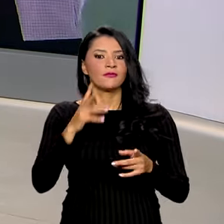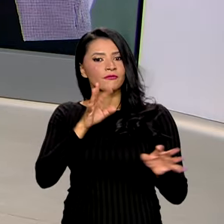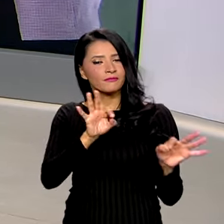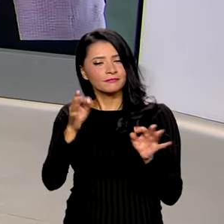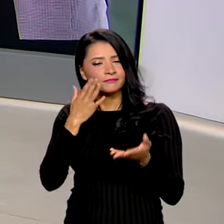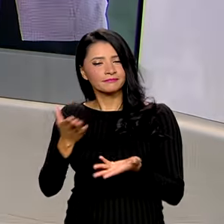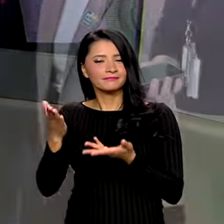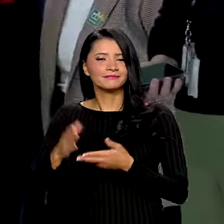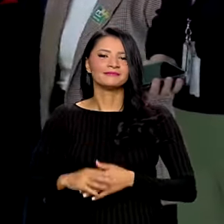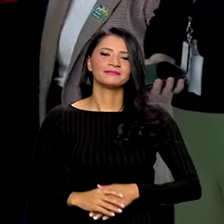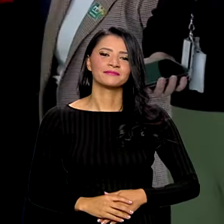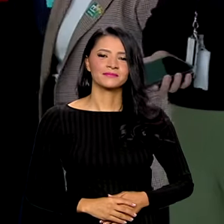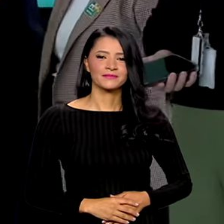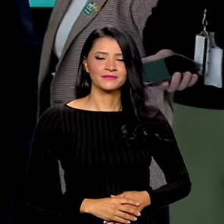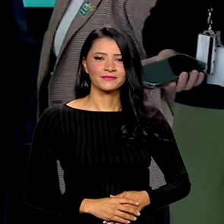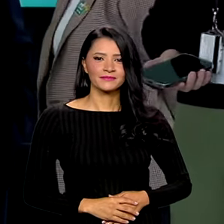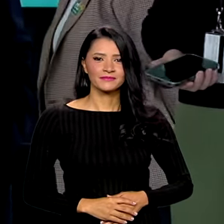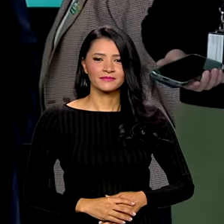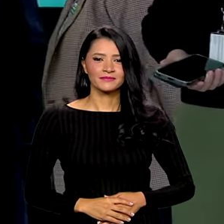ouvir.